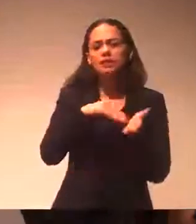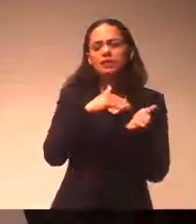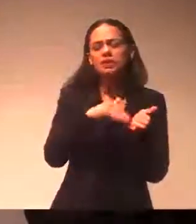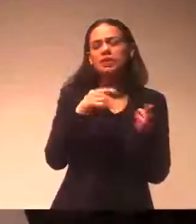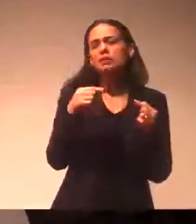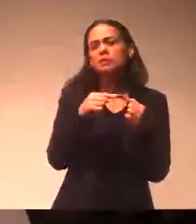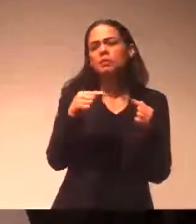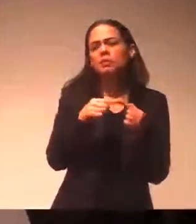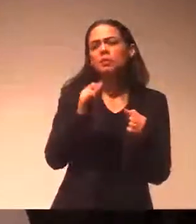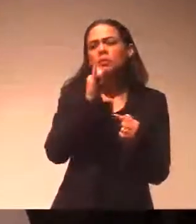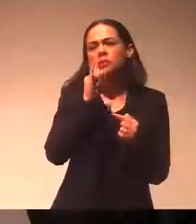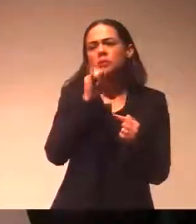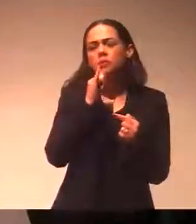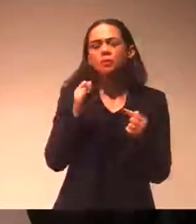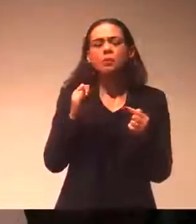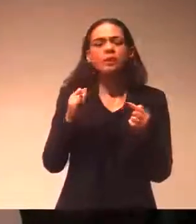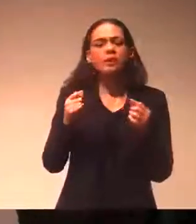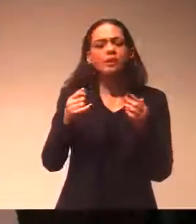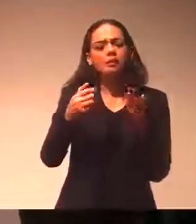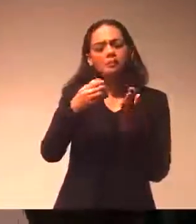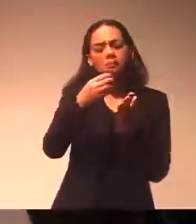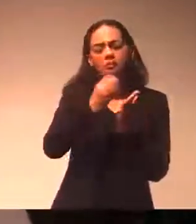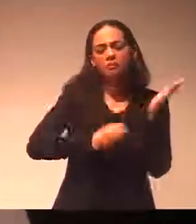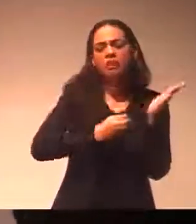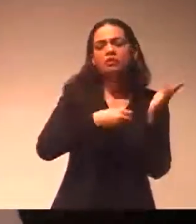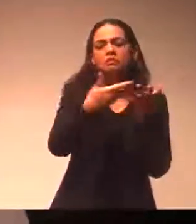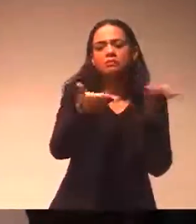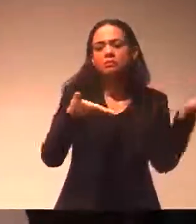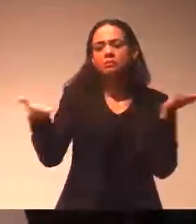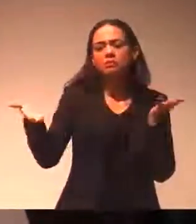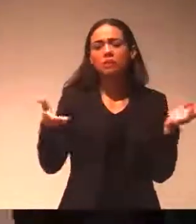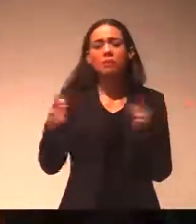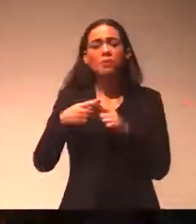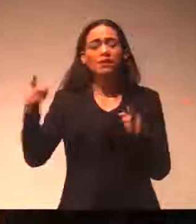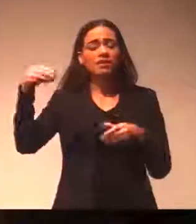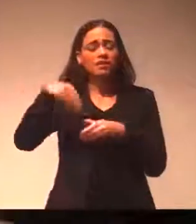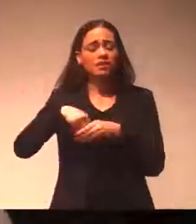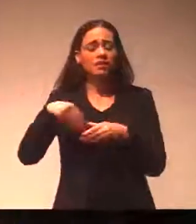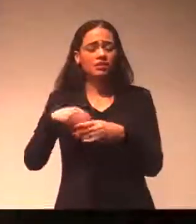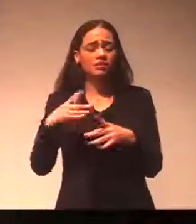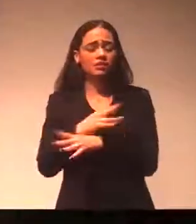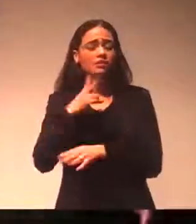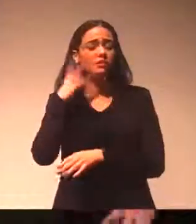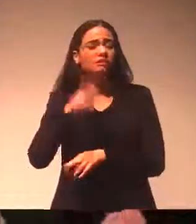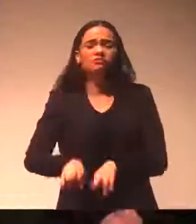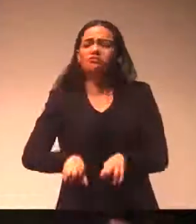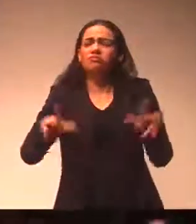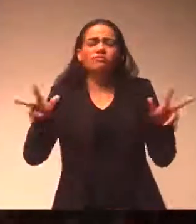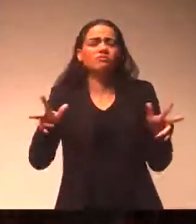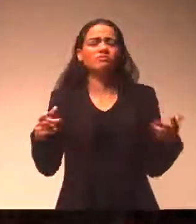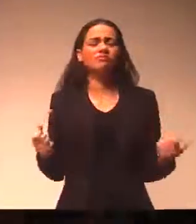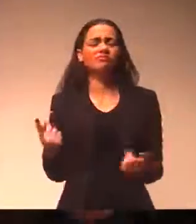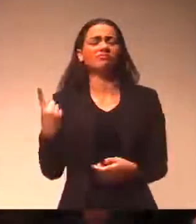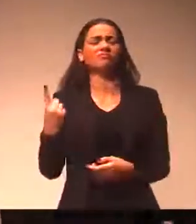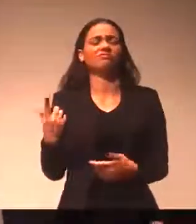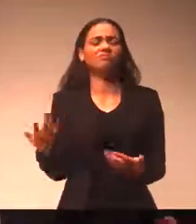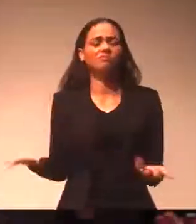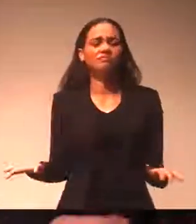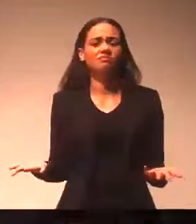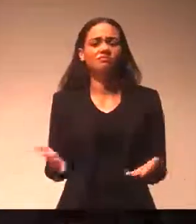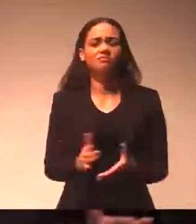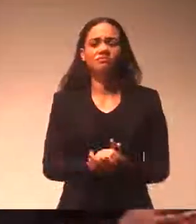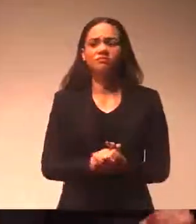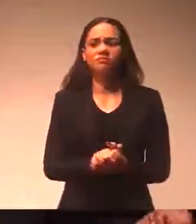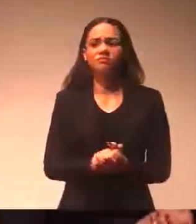tirar dúvidas. Em Vinhedo nós temos o quê? Confronto e uma postura totalmente degradante,